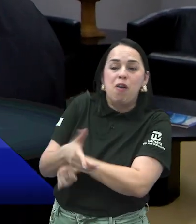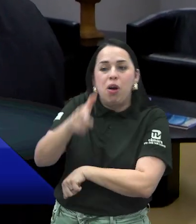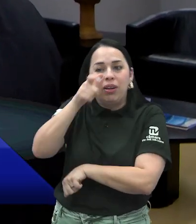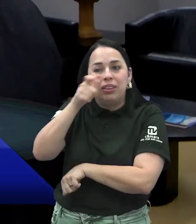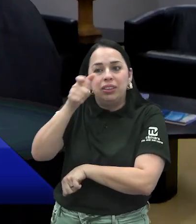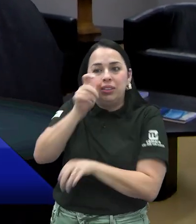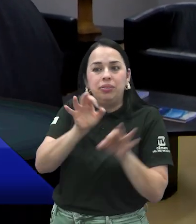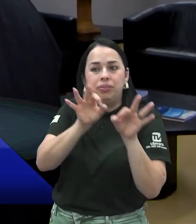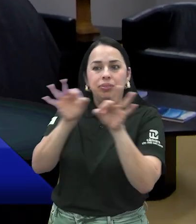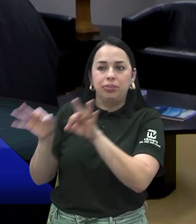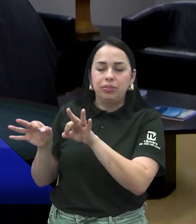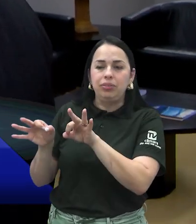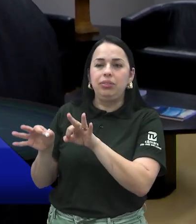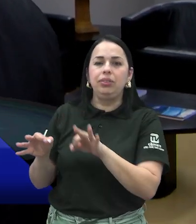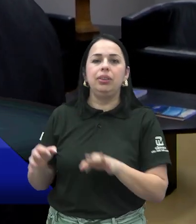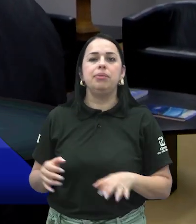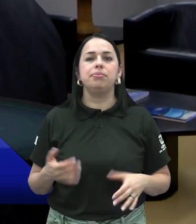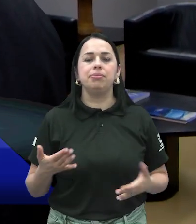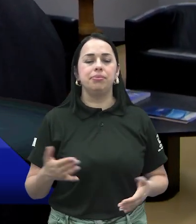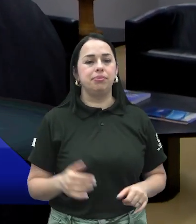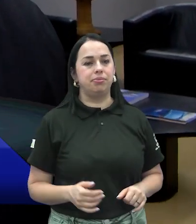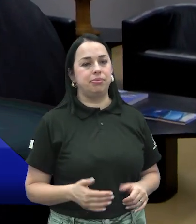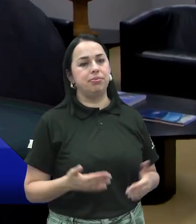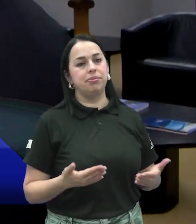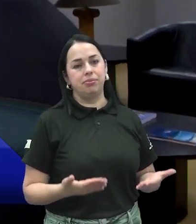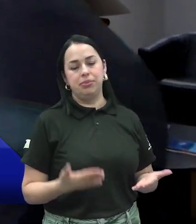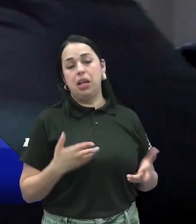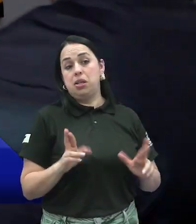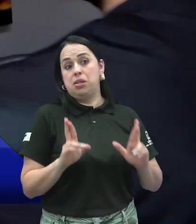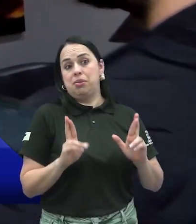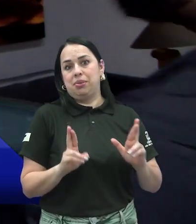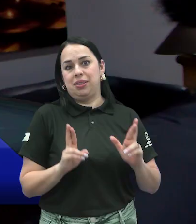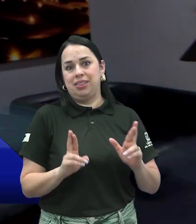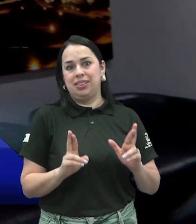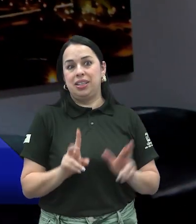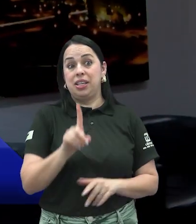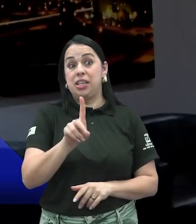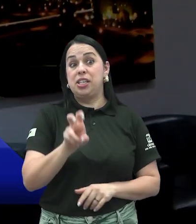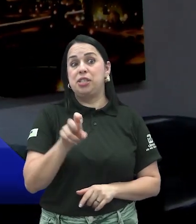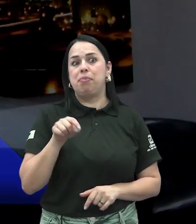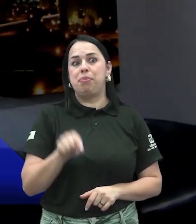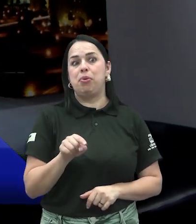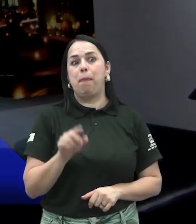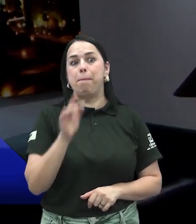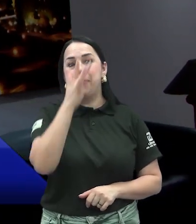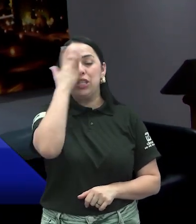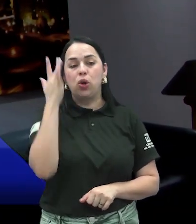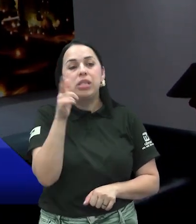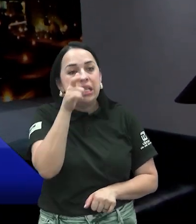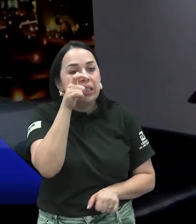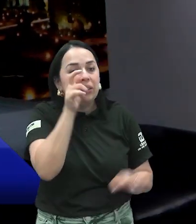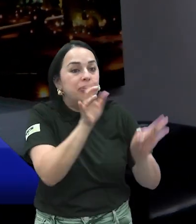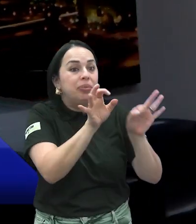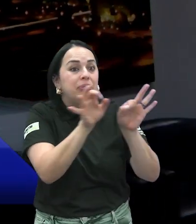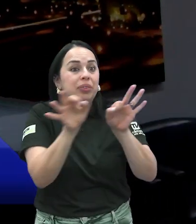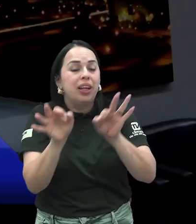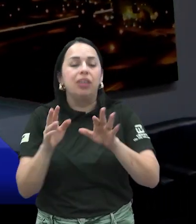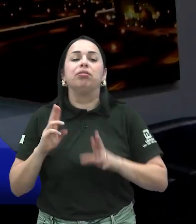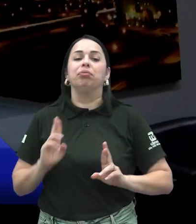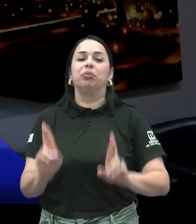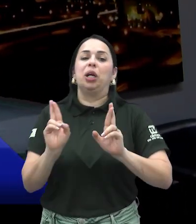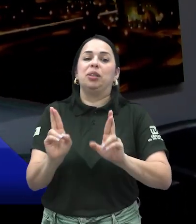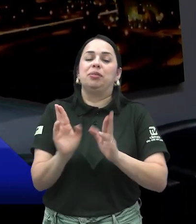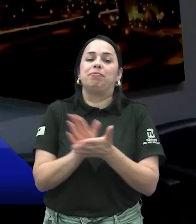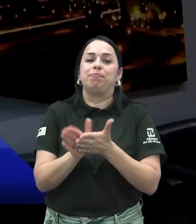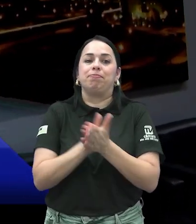vai estar no dia comparecendo, prestigiando esse evento também tão importante? Sim, a nossa expectativa são mais de 15.000 pessoas para poder estar assistindo esse dia aí